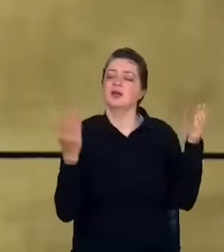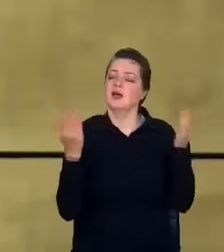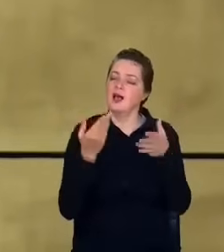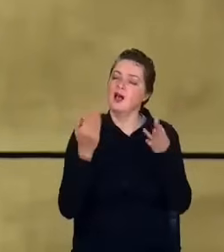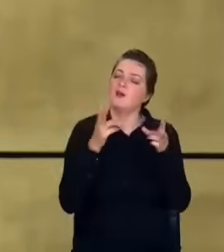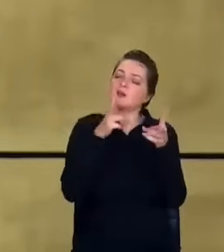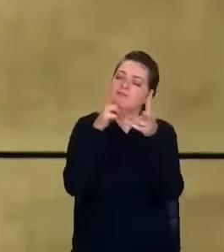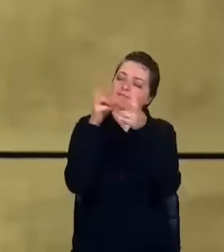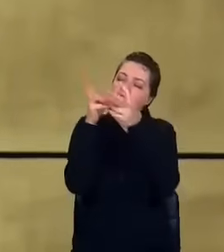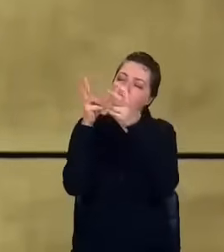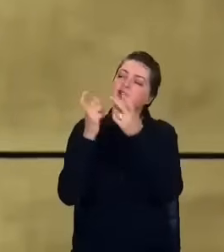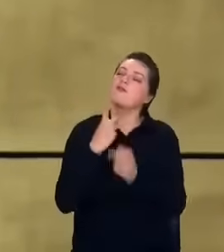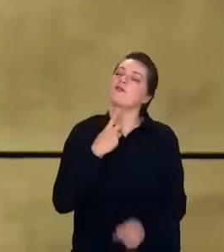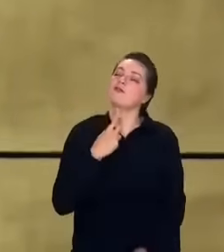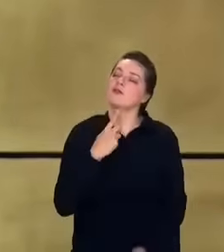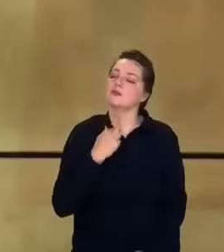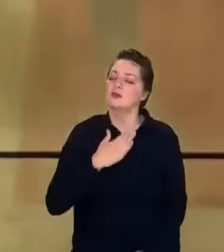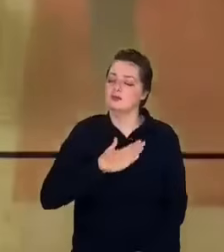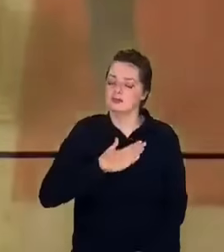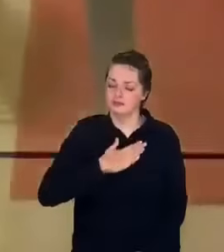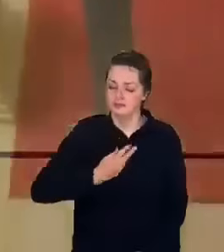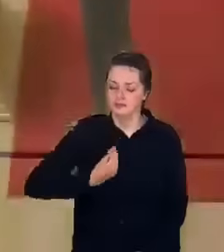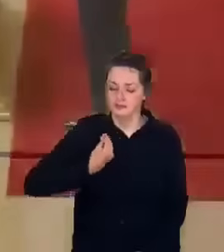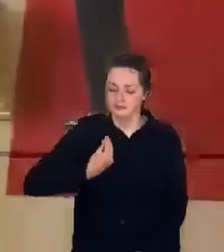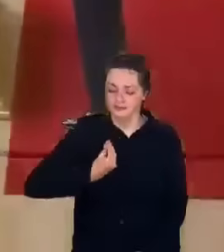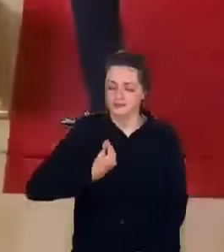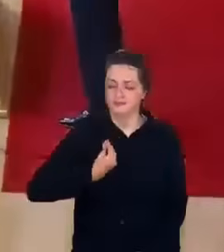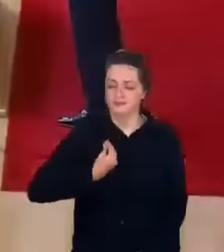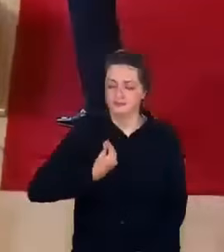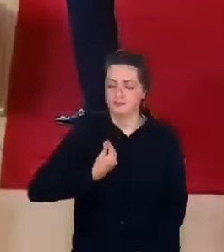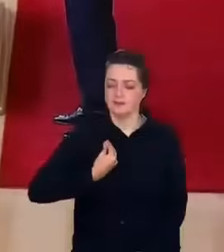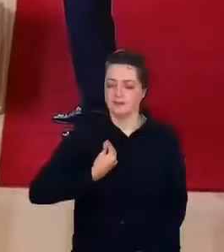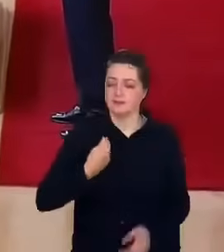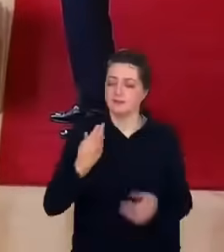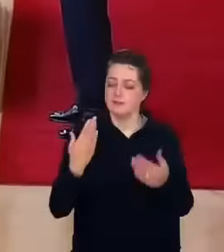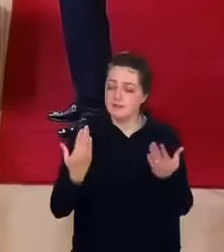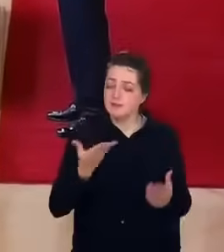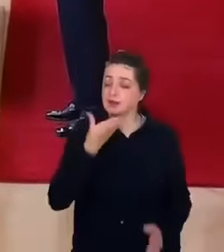tua vontade para a minha vida. Então, meu Pai,